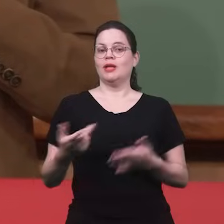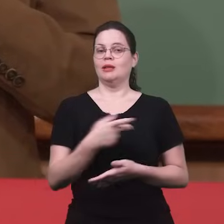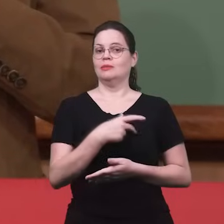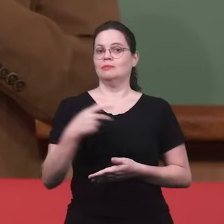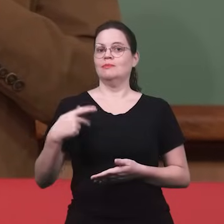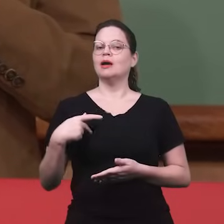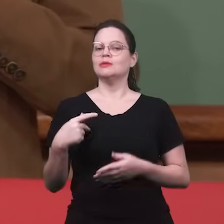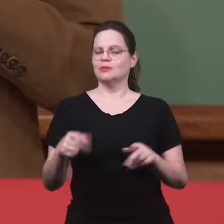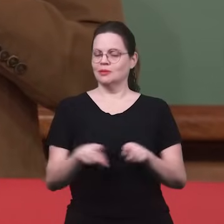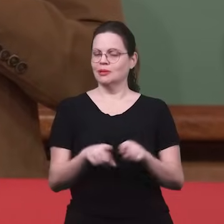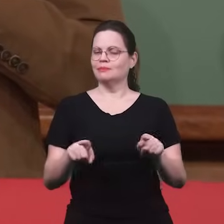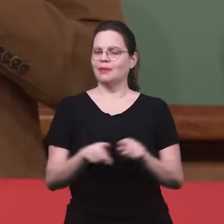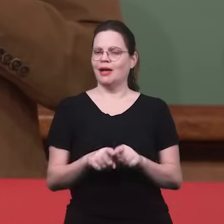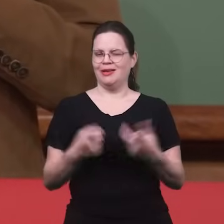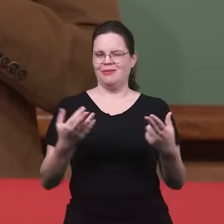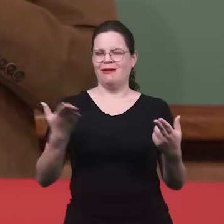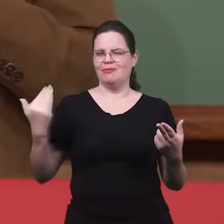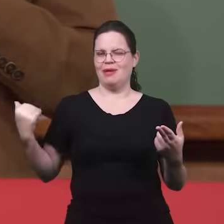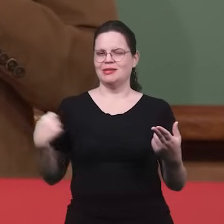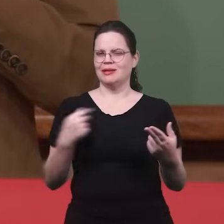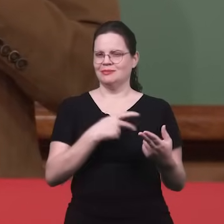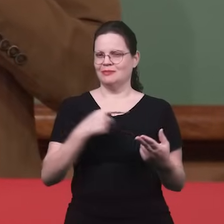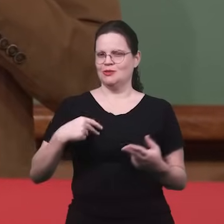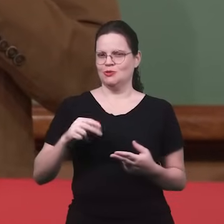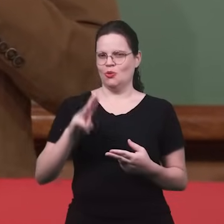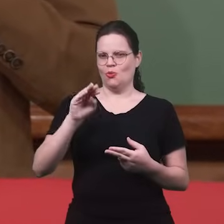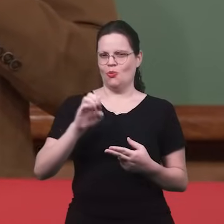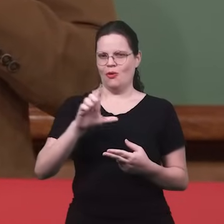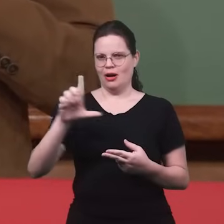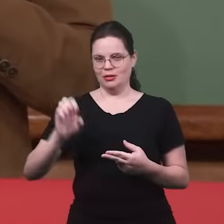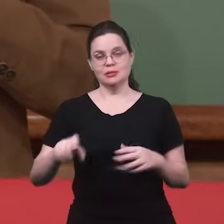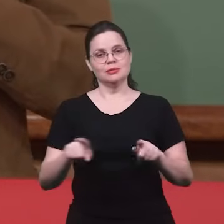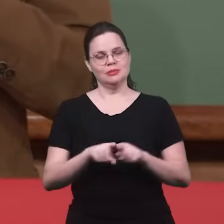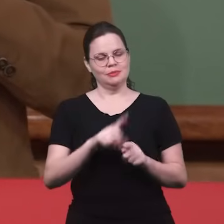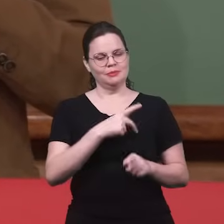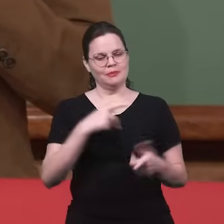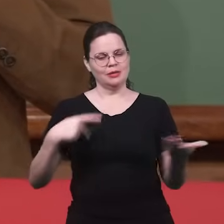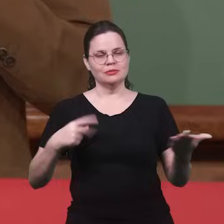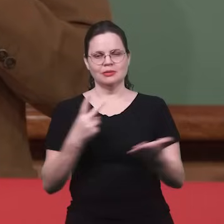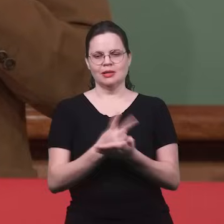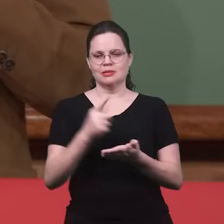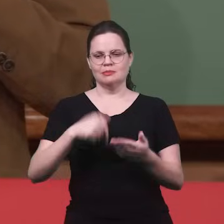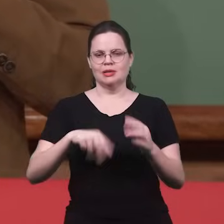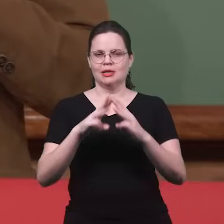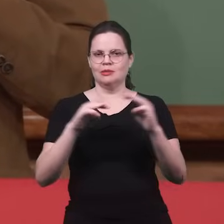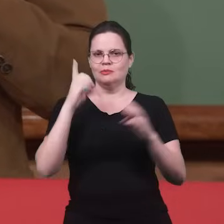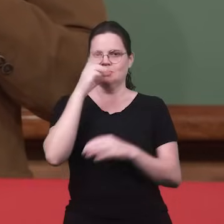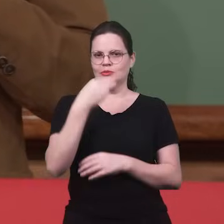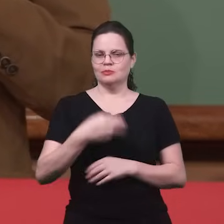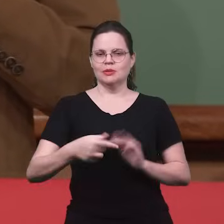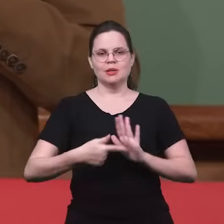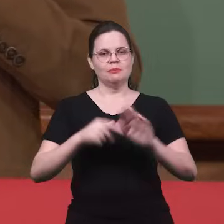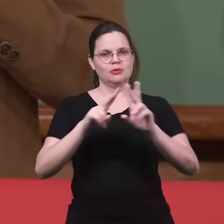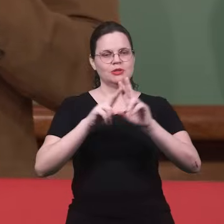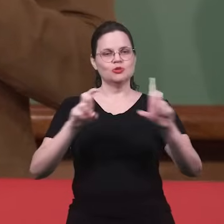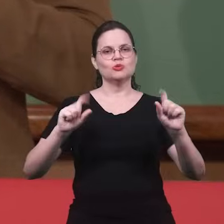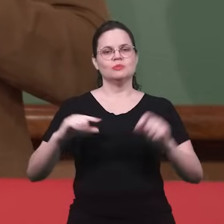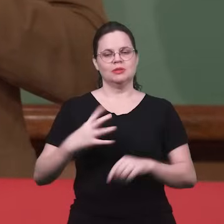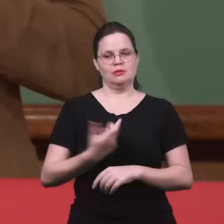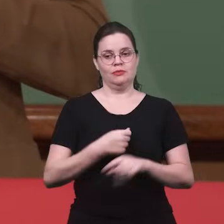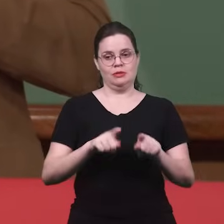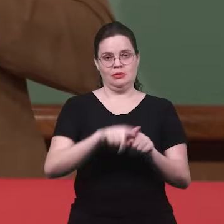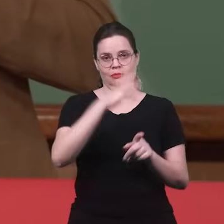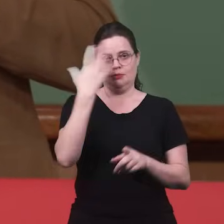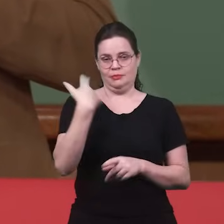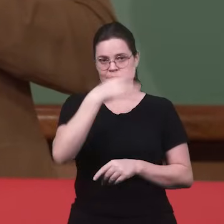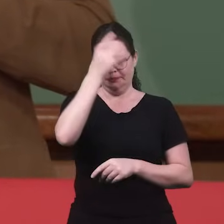um professor que está sempre aqui no Manaim, falando sobre salvação, falando sobre batismo com o Espírito Santo. Nós vamos chamar